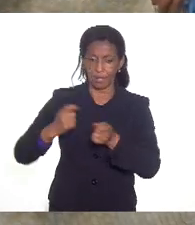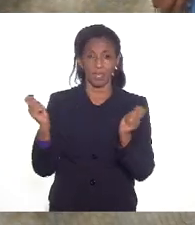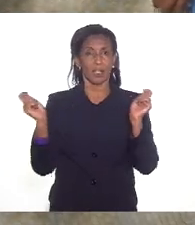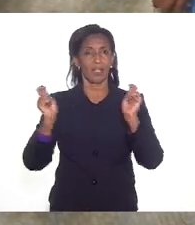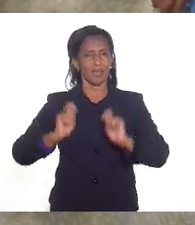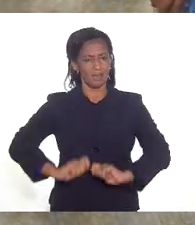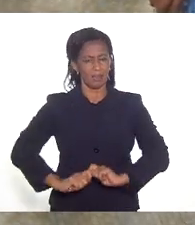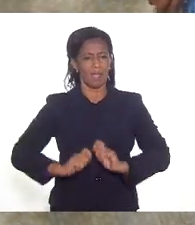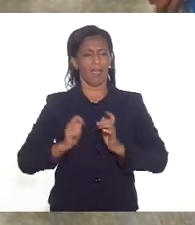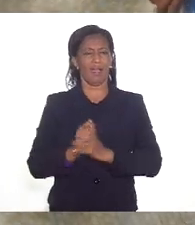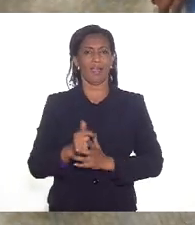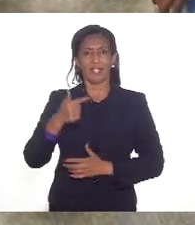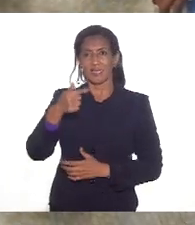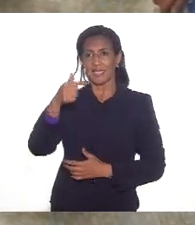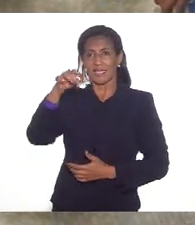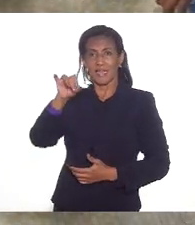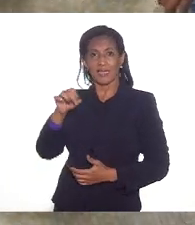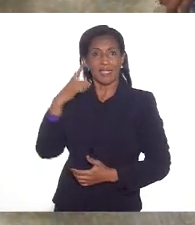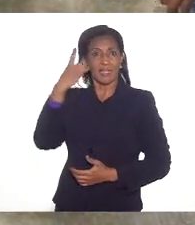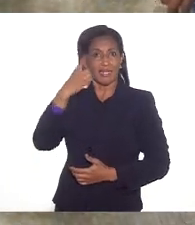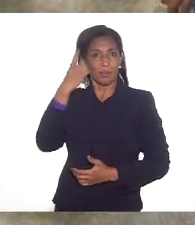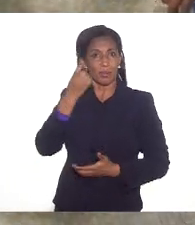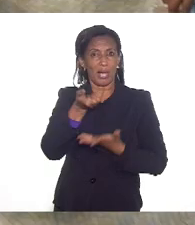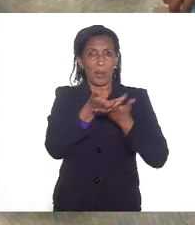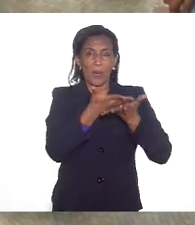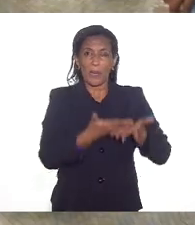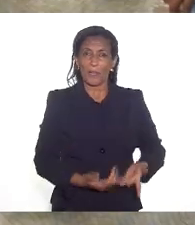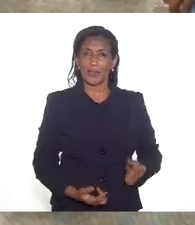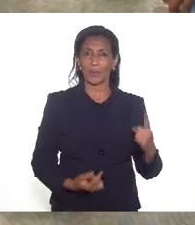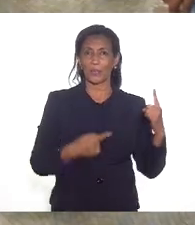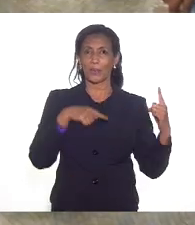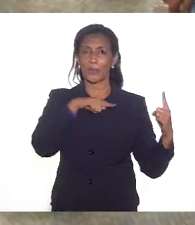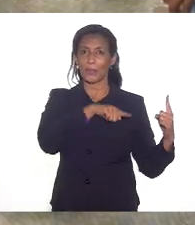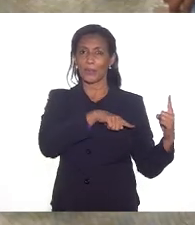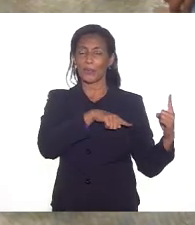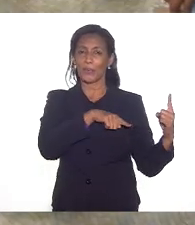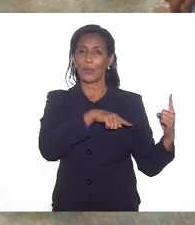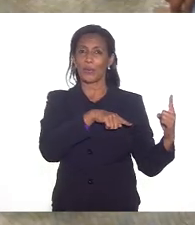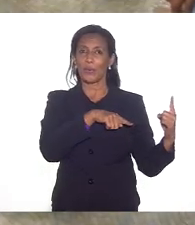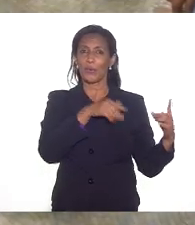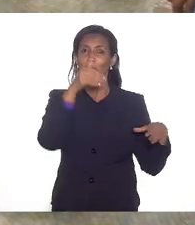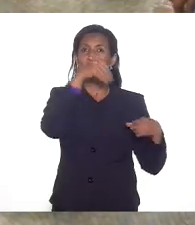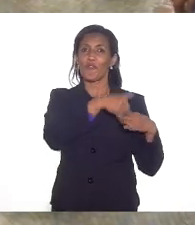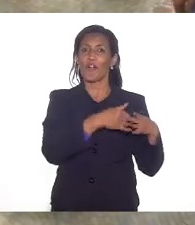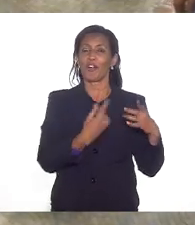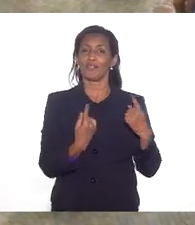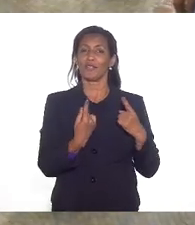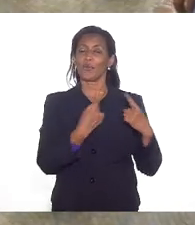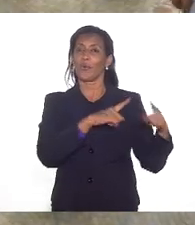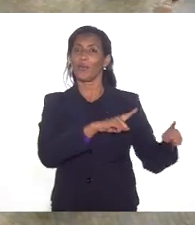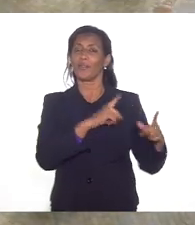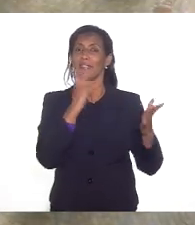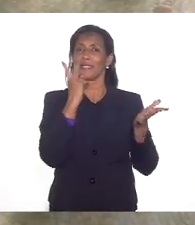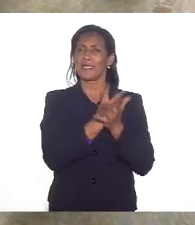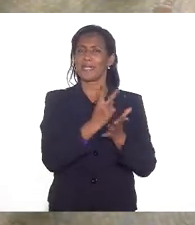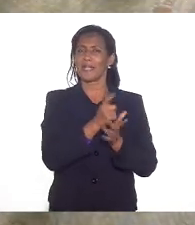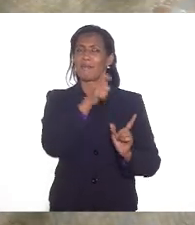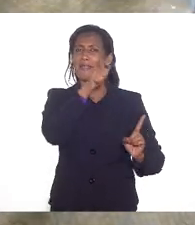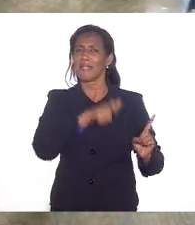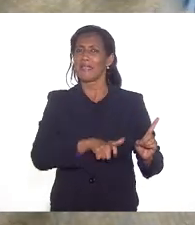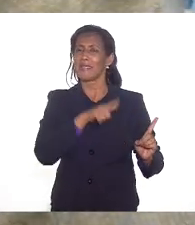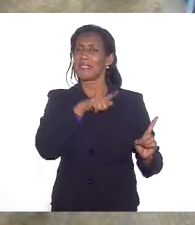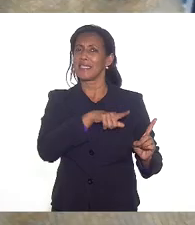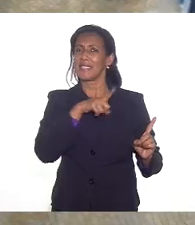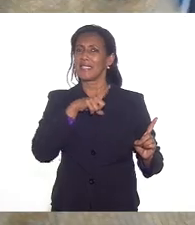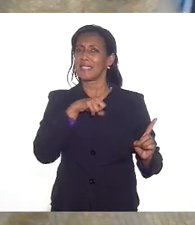possível 70 deputados homenagearem o deputado do voto de divergência o deputado que tem o